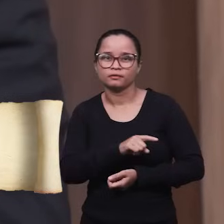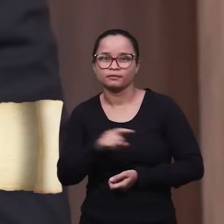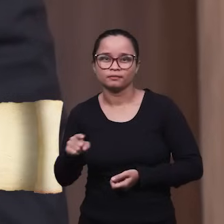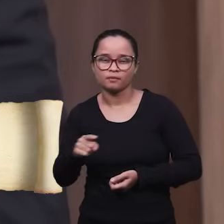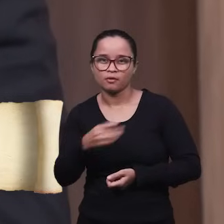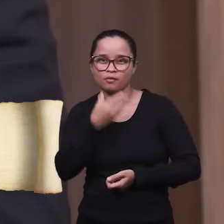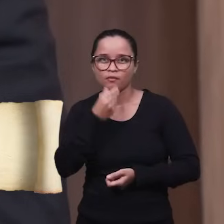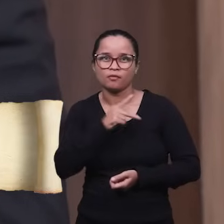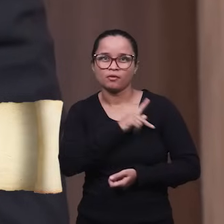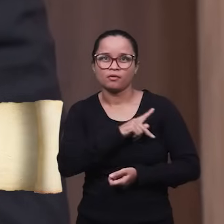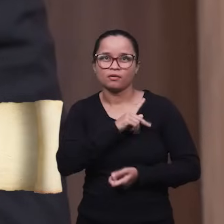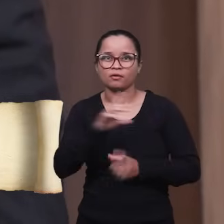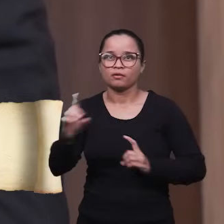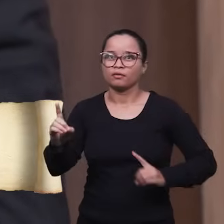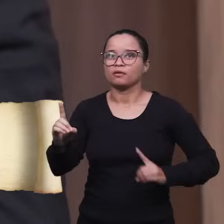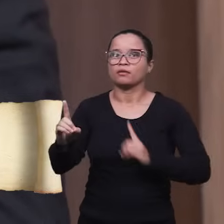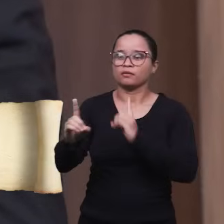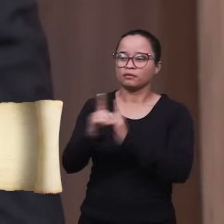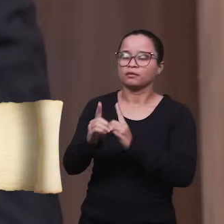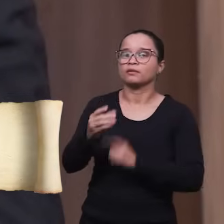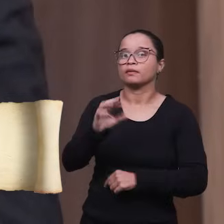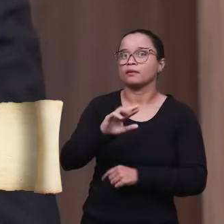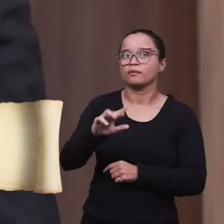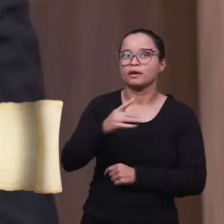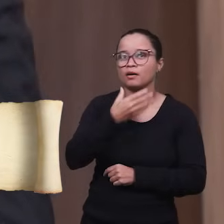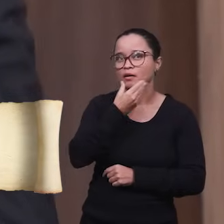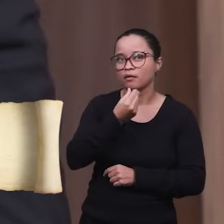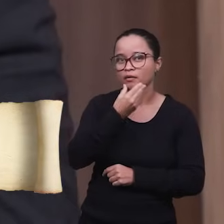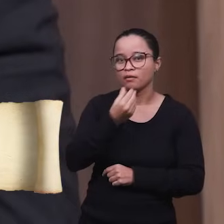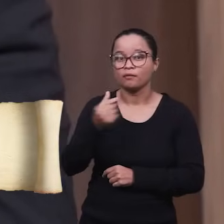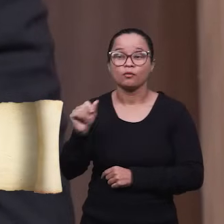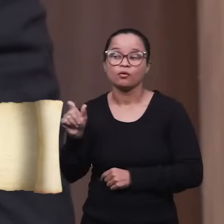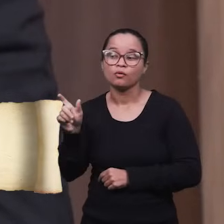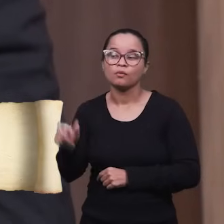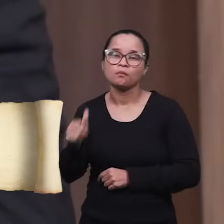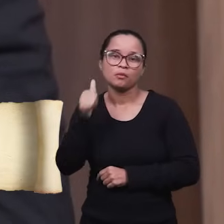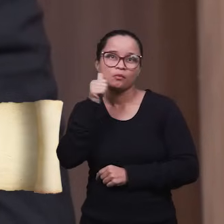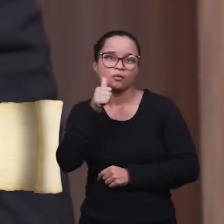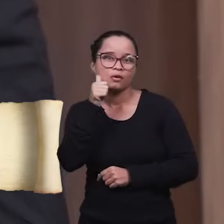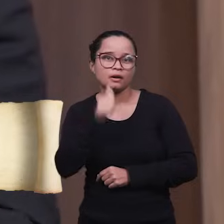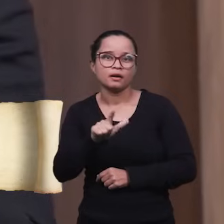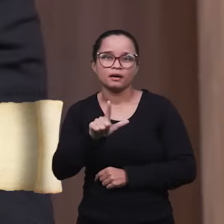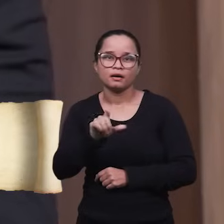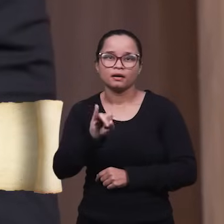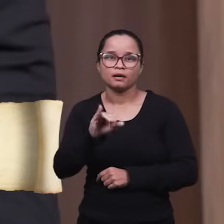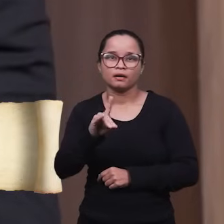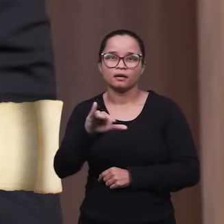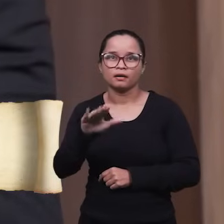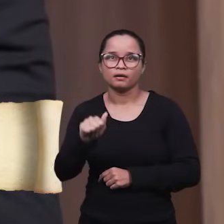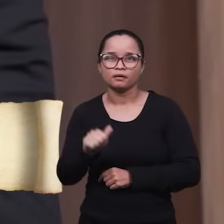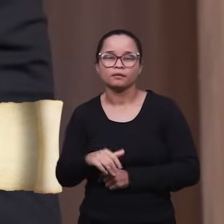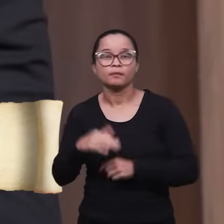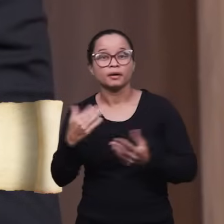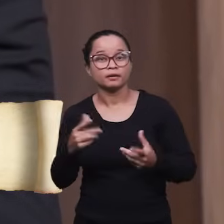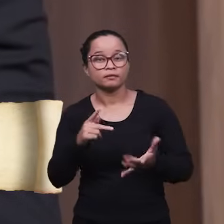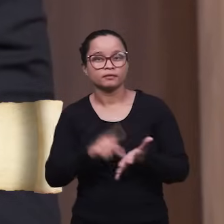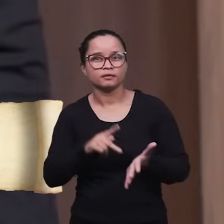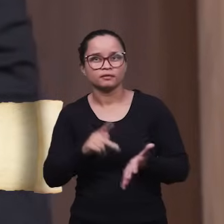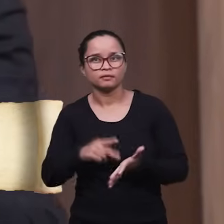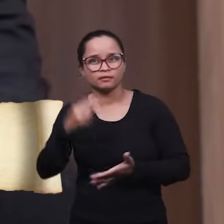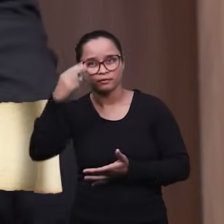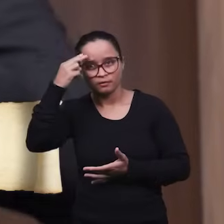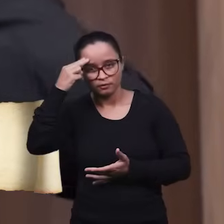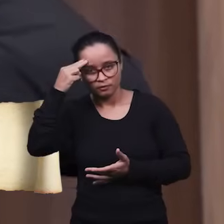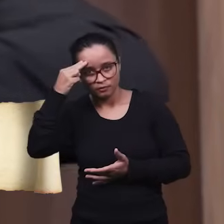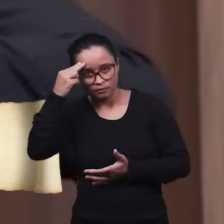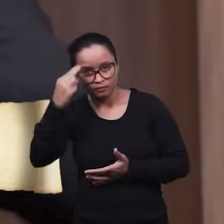macedônico, quem ele contou primeiro não foi uma figura masculina, foi uma mulher, Lídia, né? Mas, na verdade, ali o sonho estava